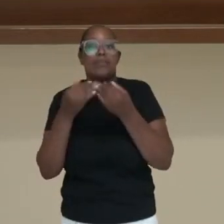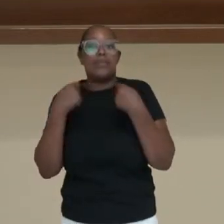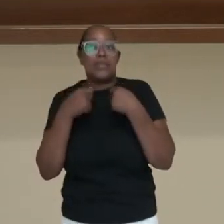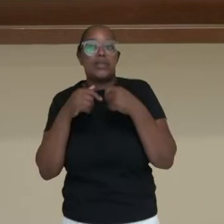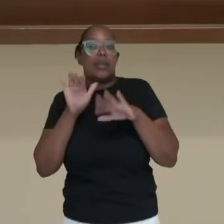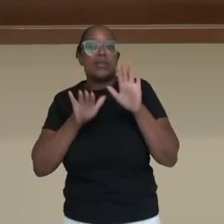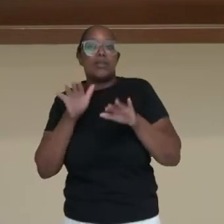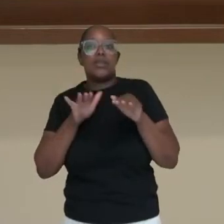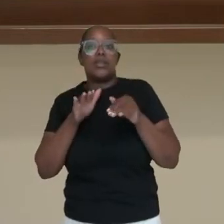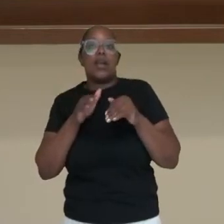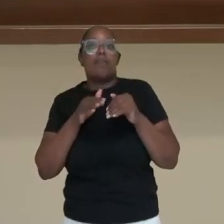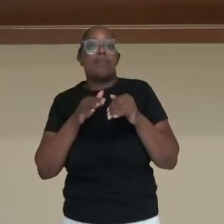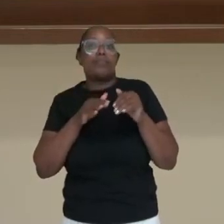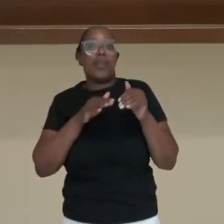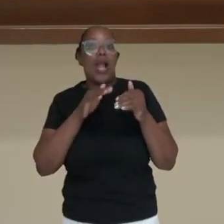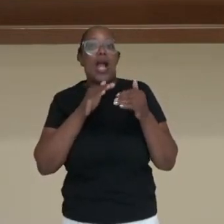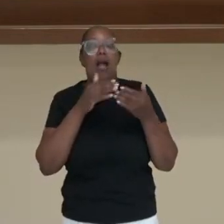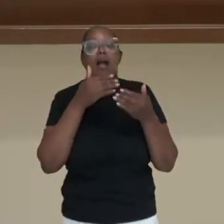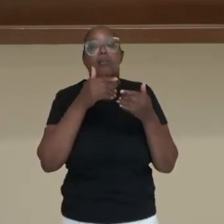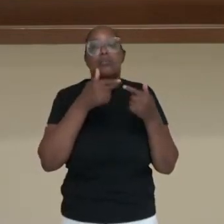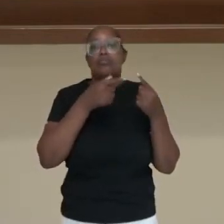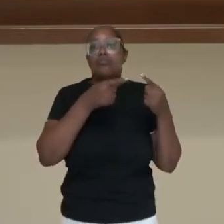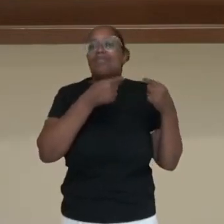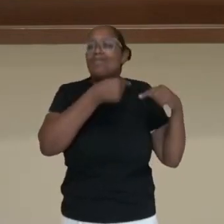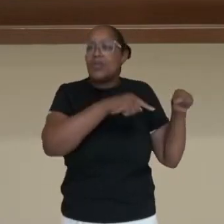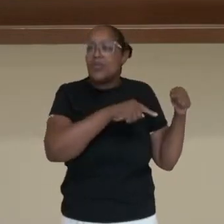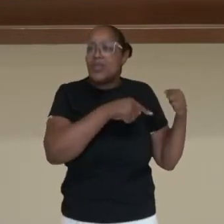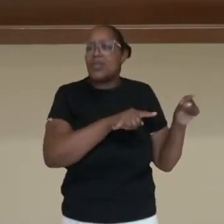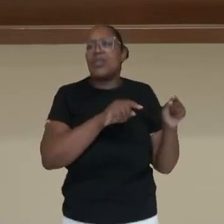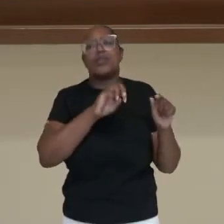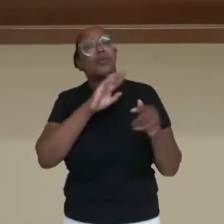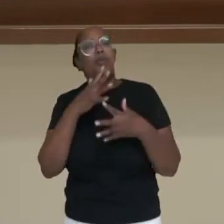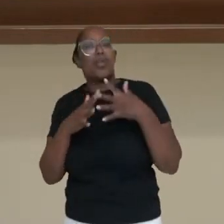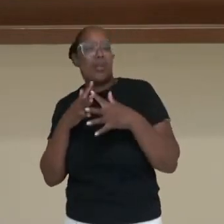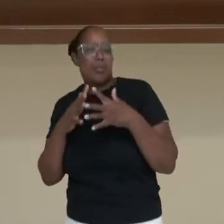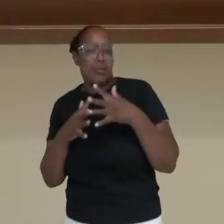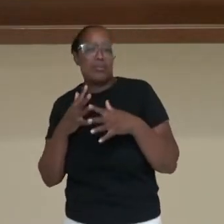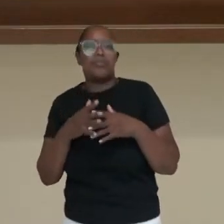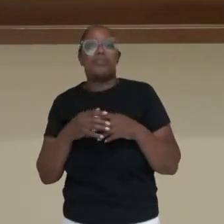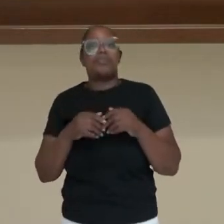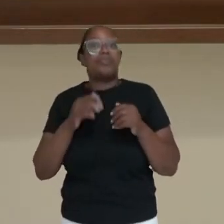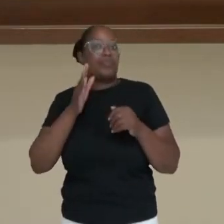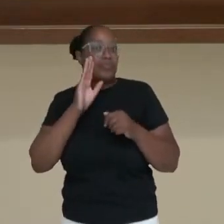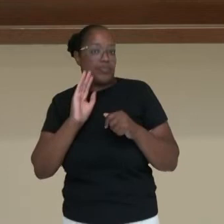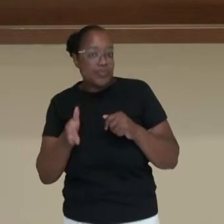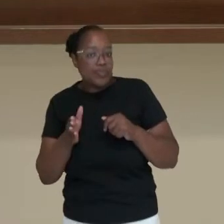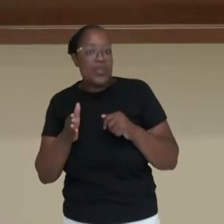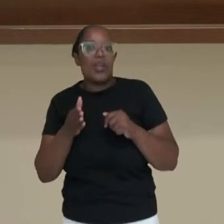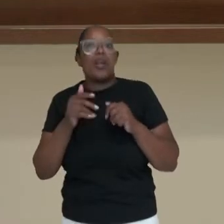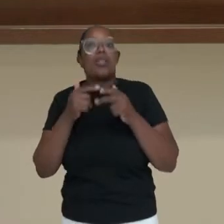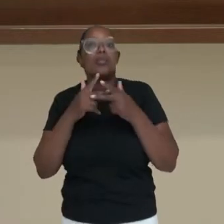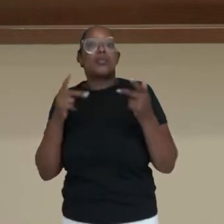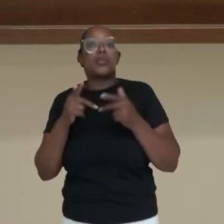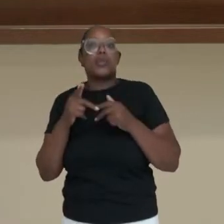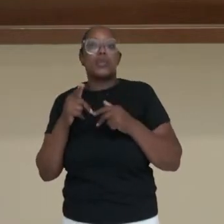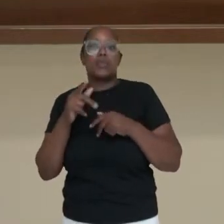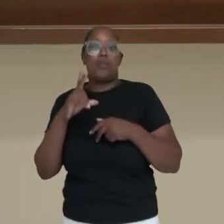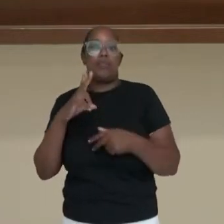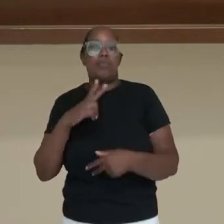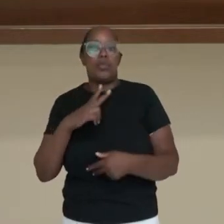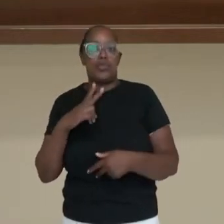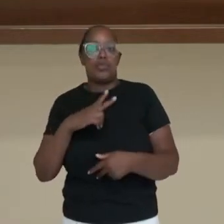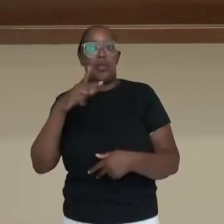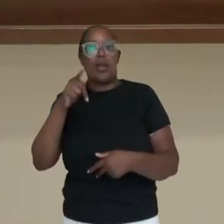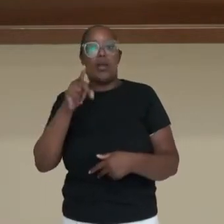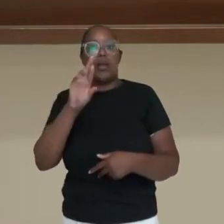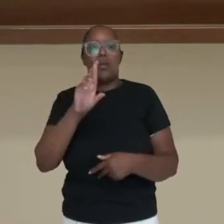outro, né? Isso é relacionado à esfera pública. E já a esfera privada tem a ver com a minha